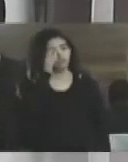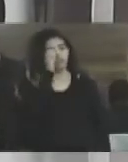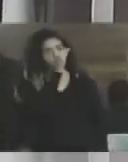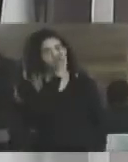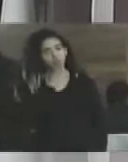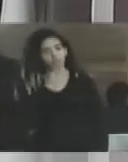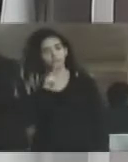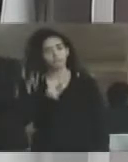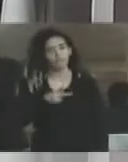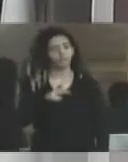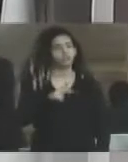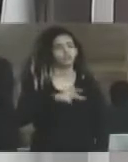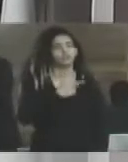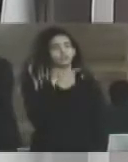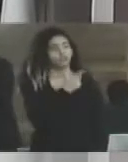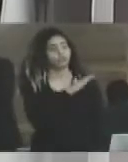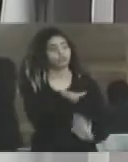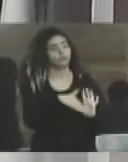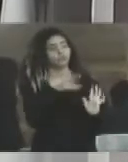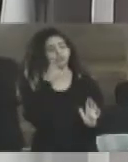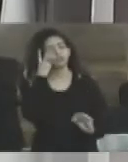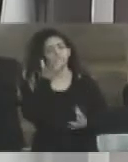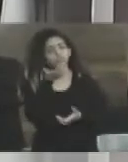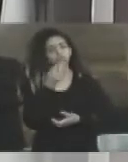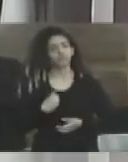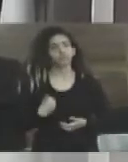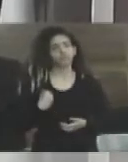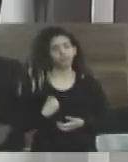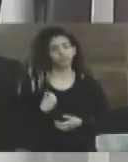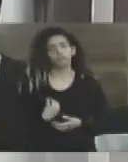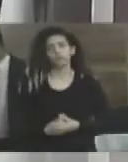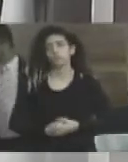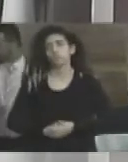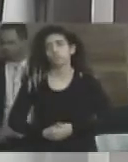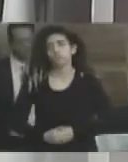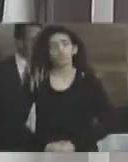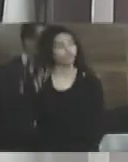demais vereadores, essa casa aqui, a gente quer estar presente.